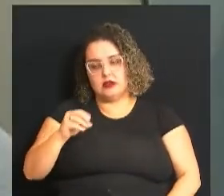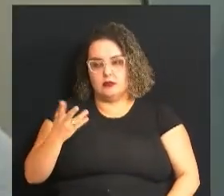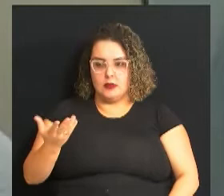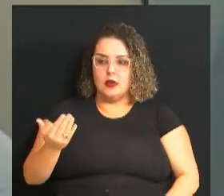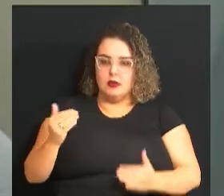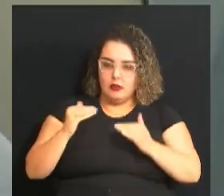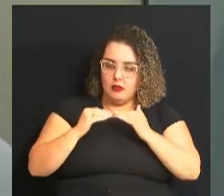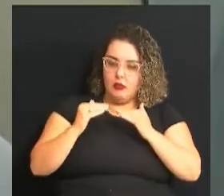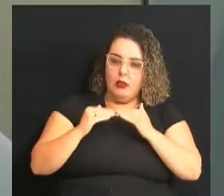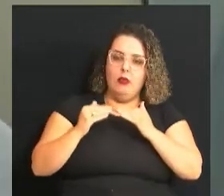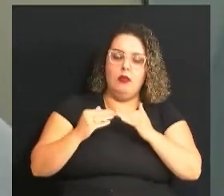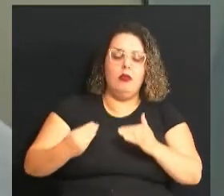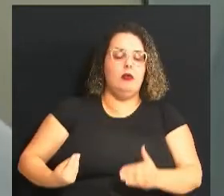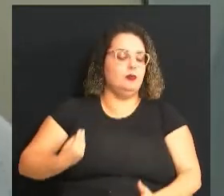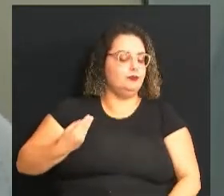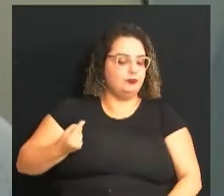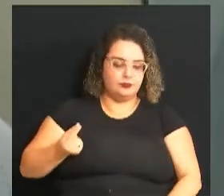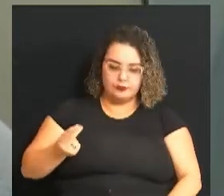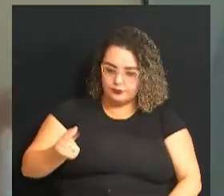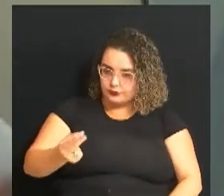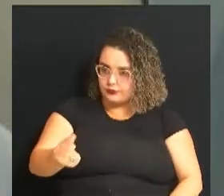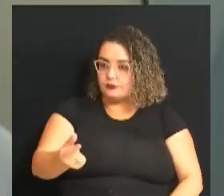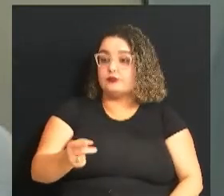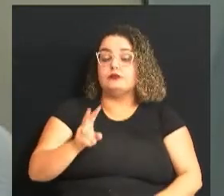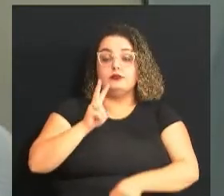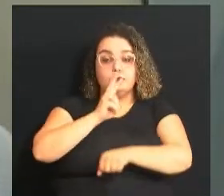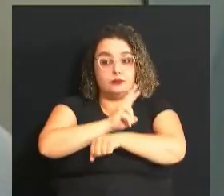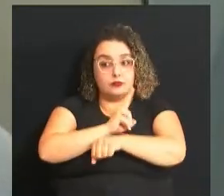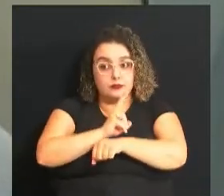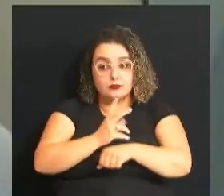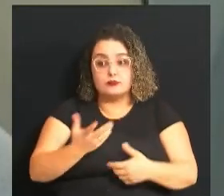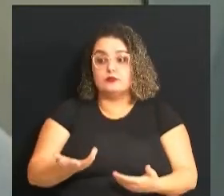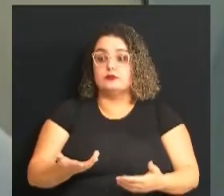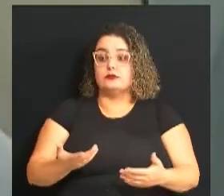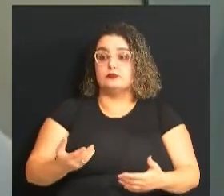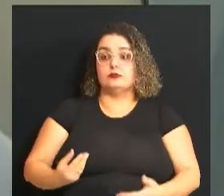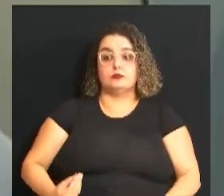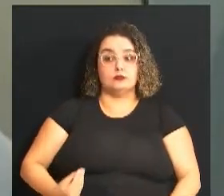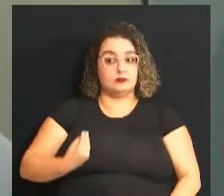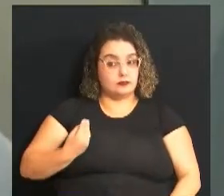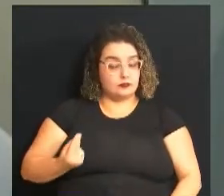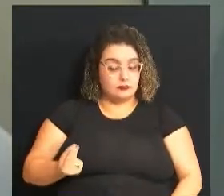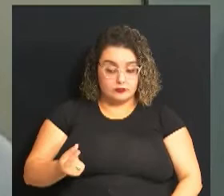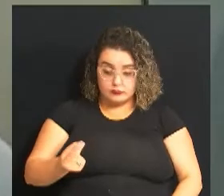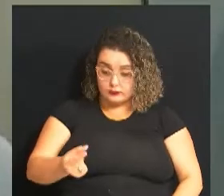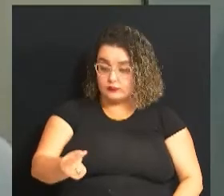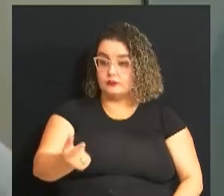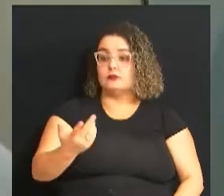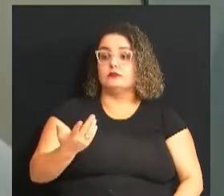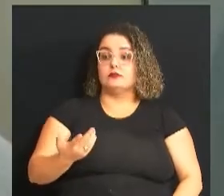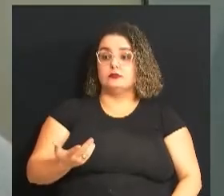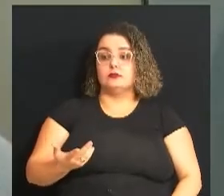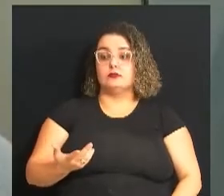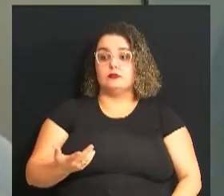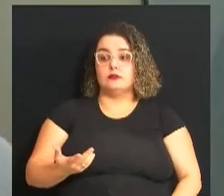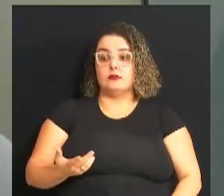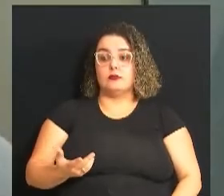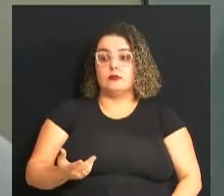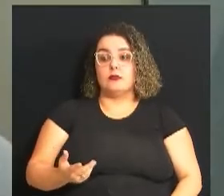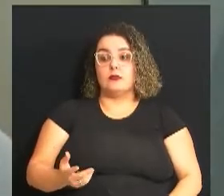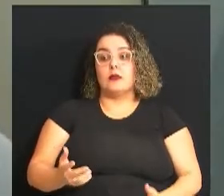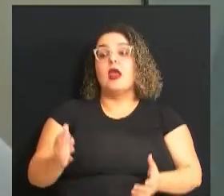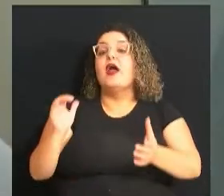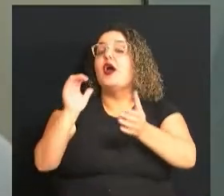acompanhamento para a vida inteira, é um cuidado com o estilo de vida para a vida inteira, é um casamento com o